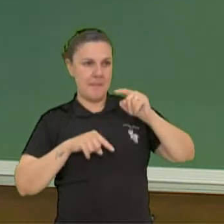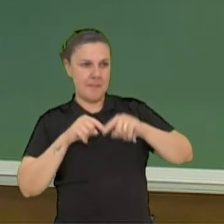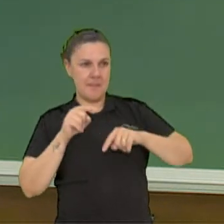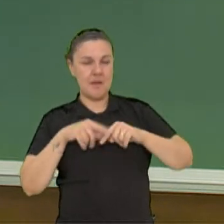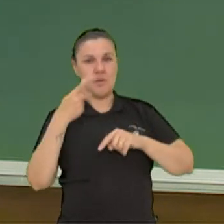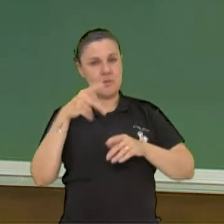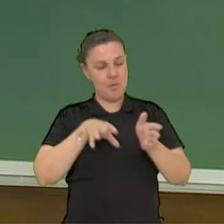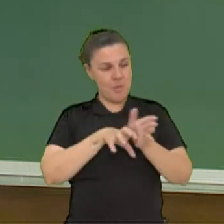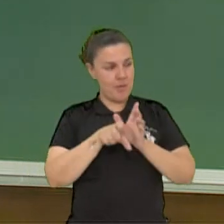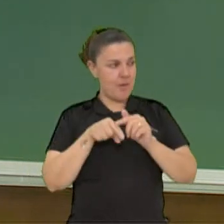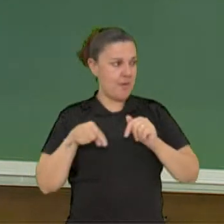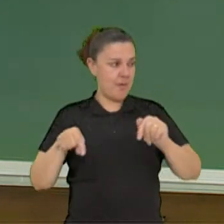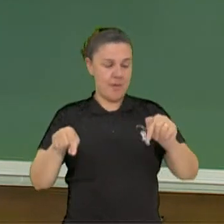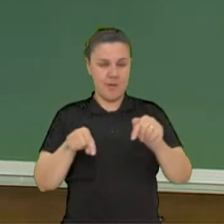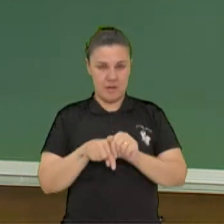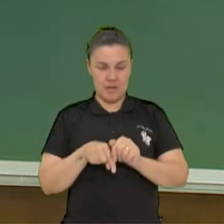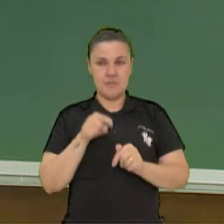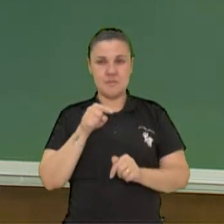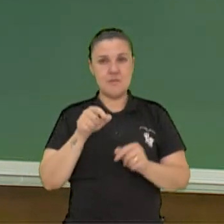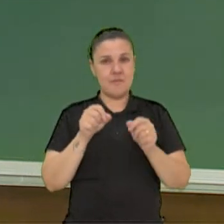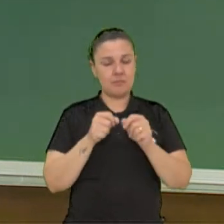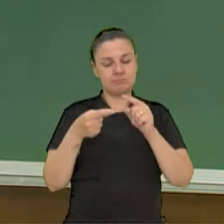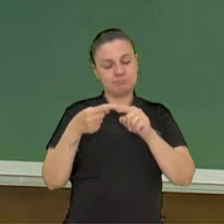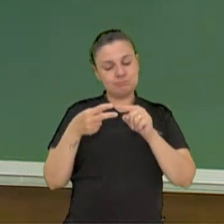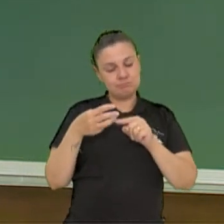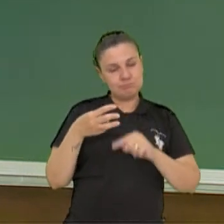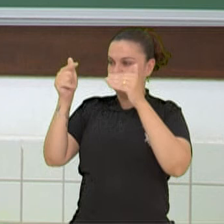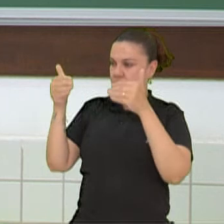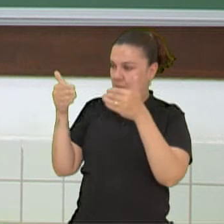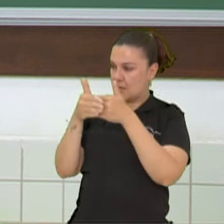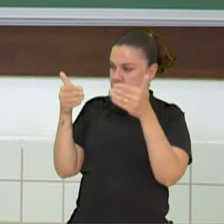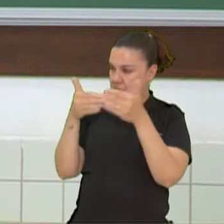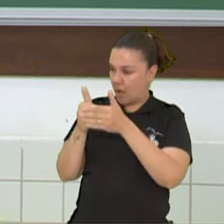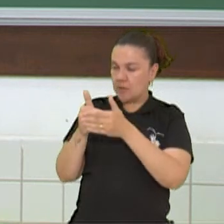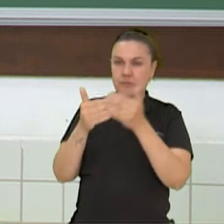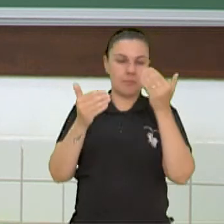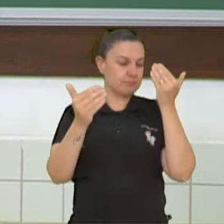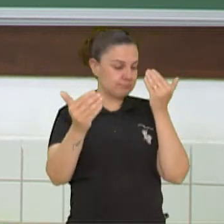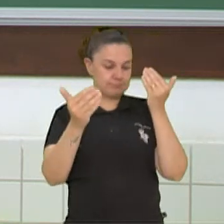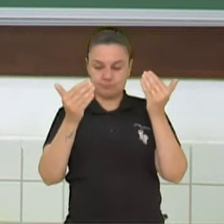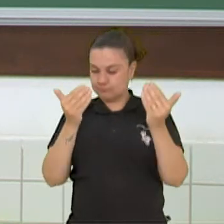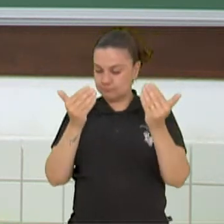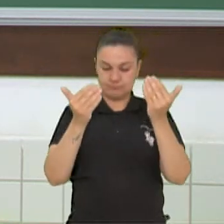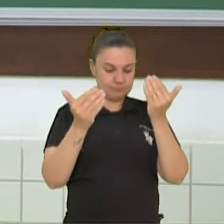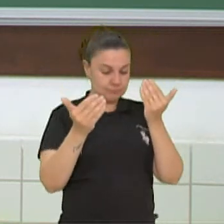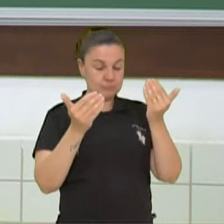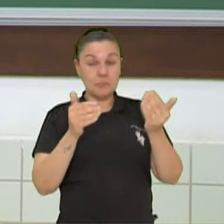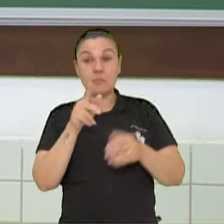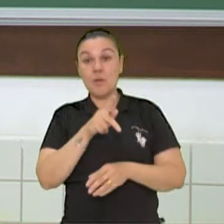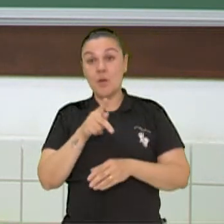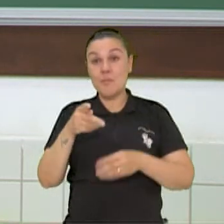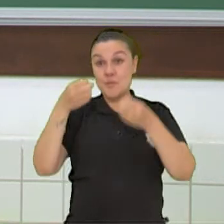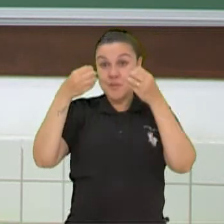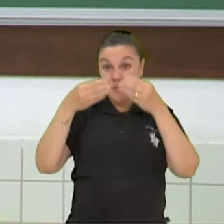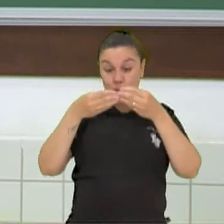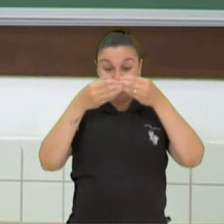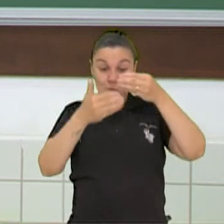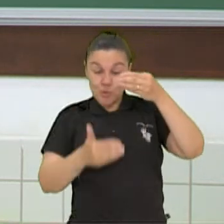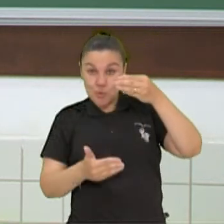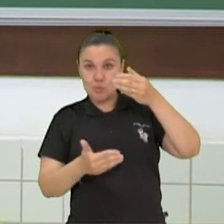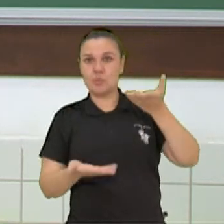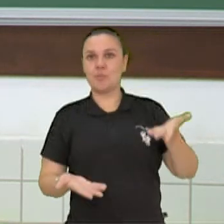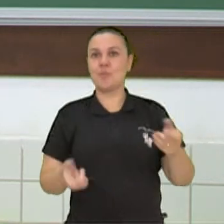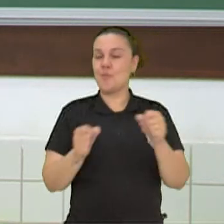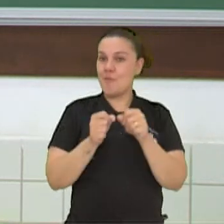C, 4 ao quadrado, 1 ao quadrado, 7 ao quadrado, 10 ao quadrado. Logo, 41,5. A raiz quadrada dele, 6,4.